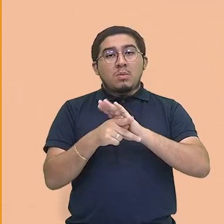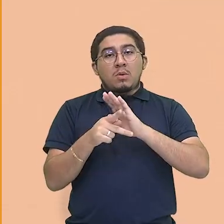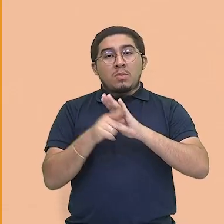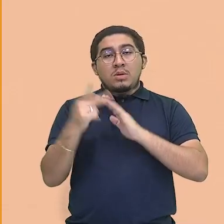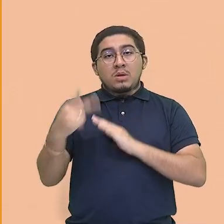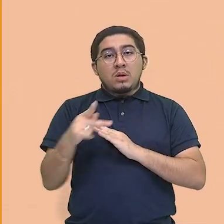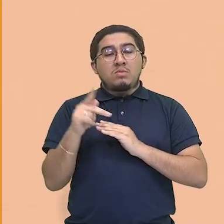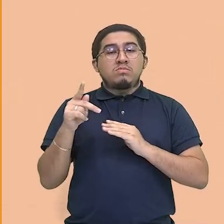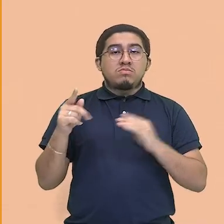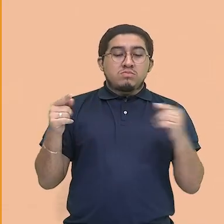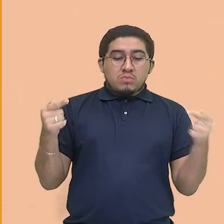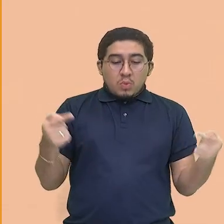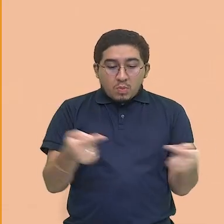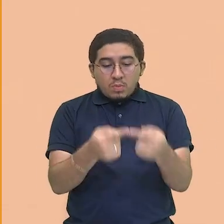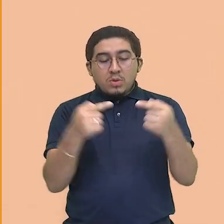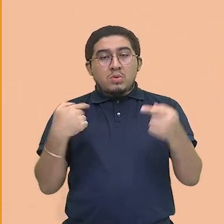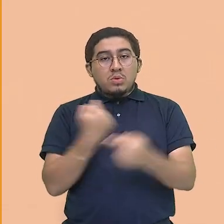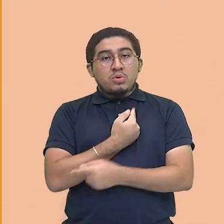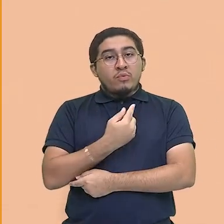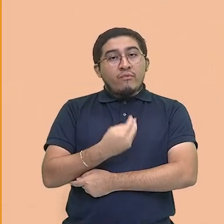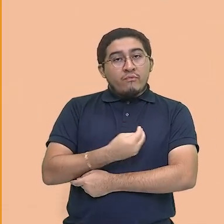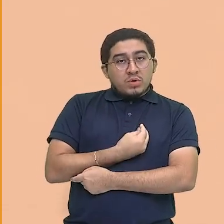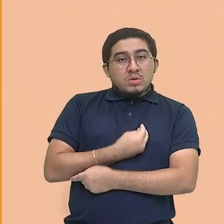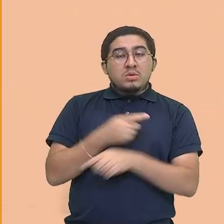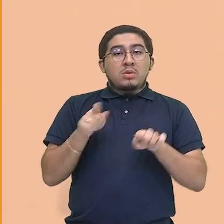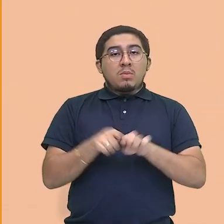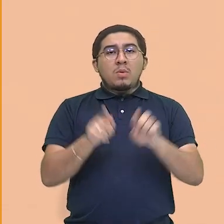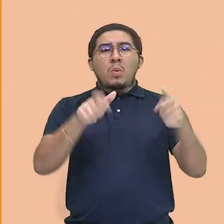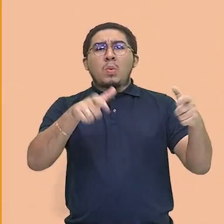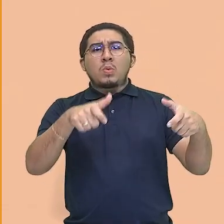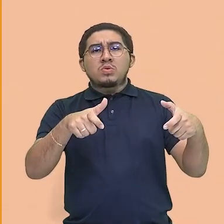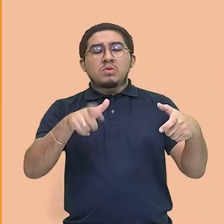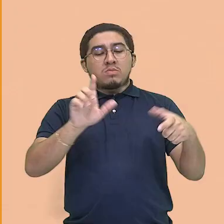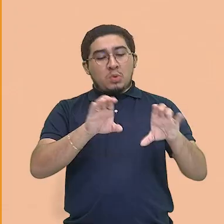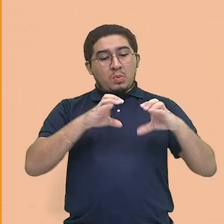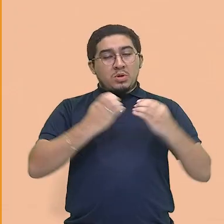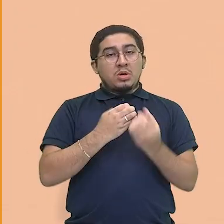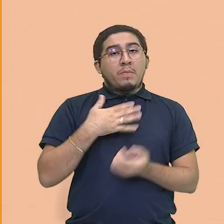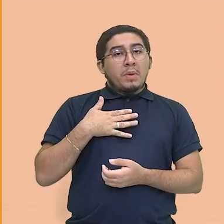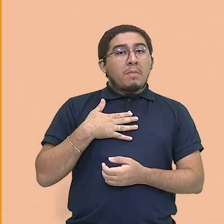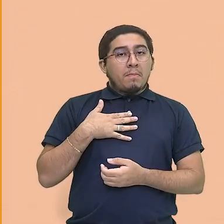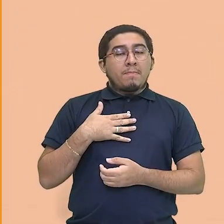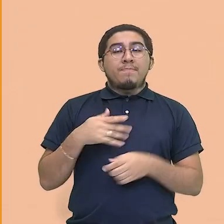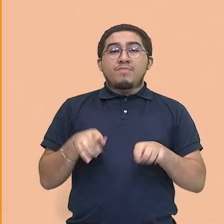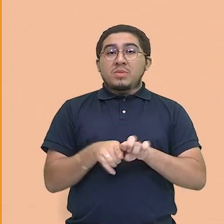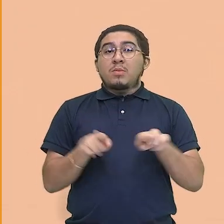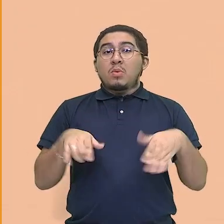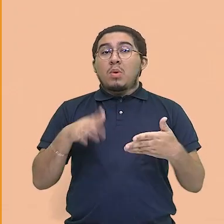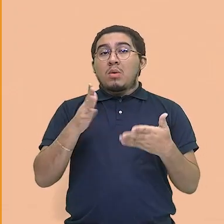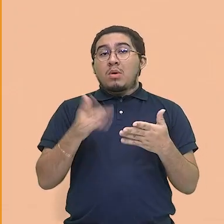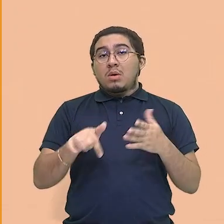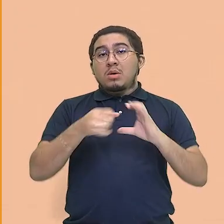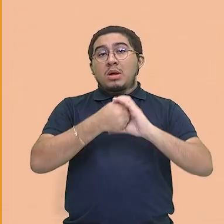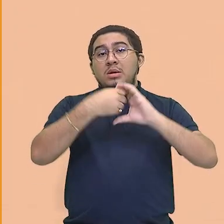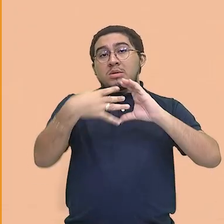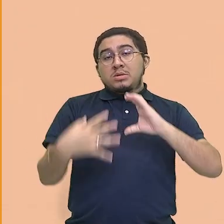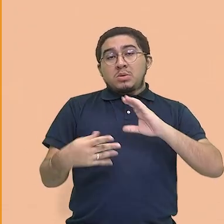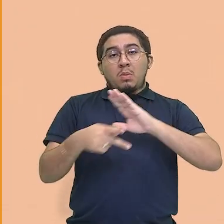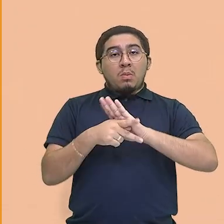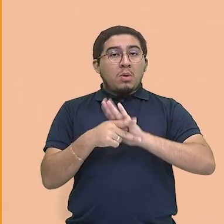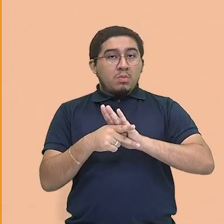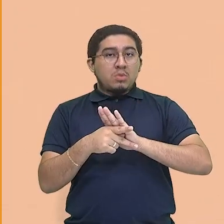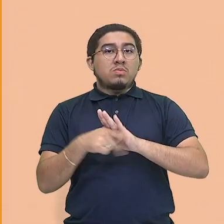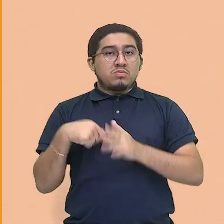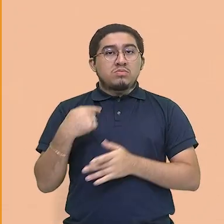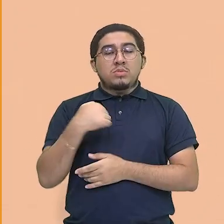que moldam as nossas vidas aqui na minha comunidade. Quais são os aspectos que regem